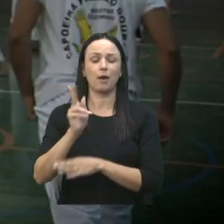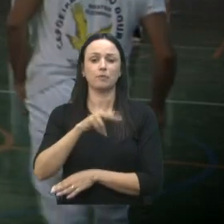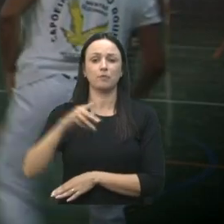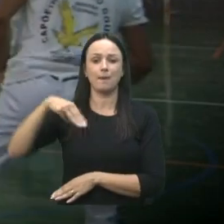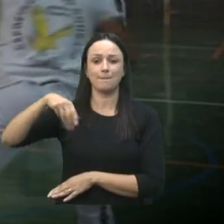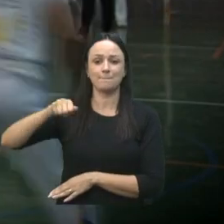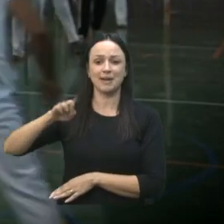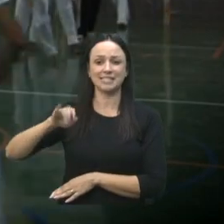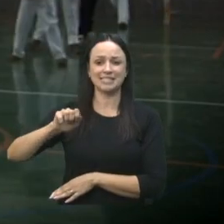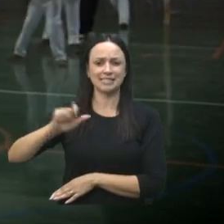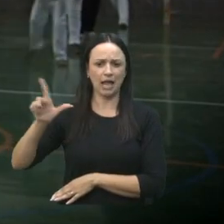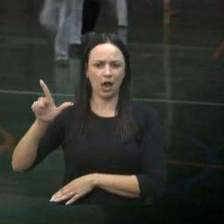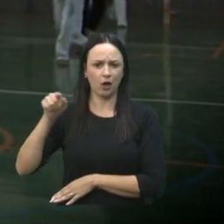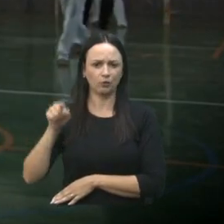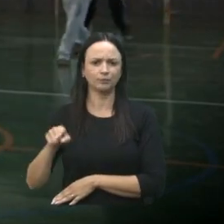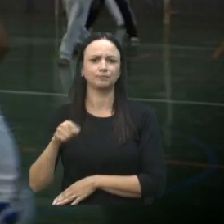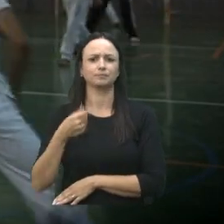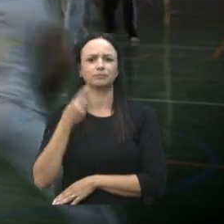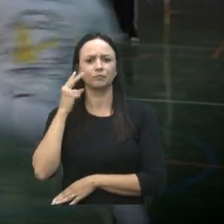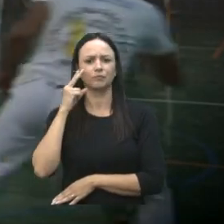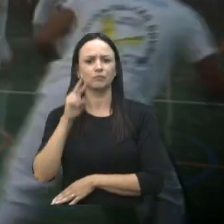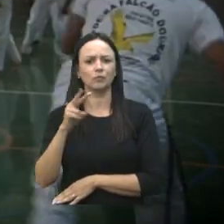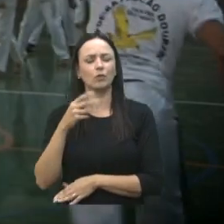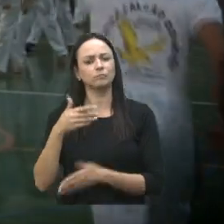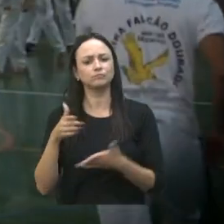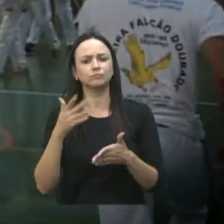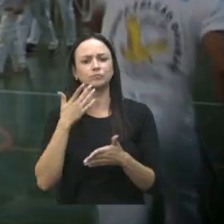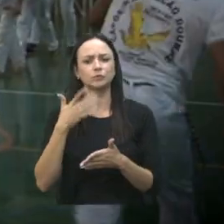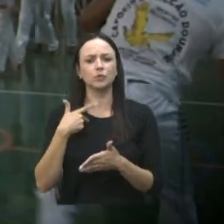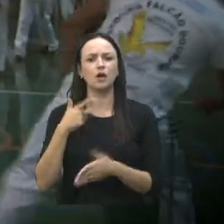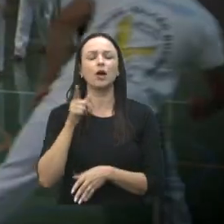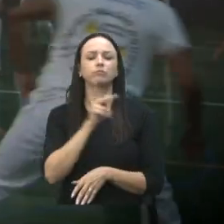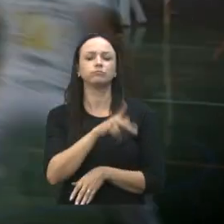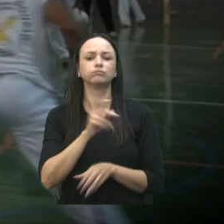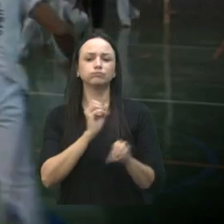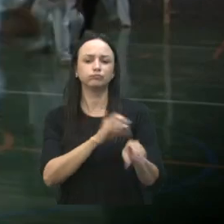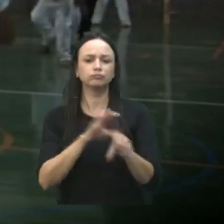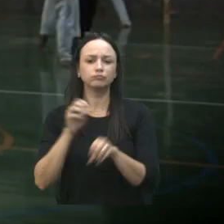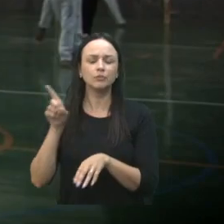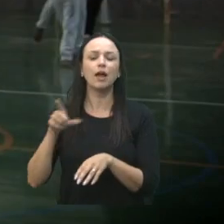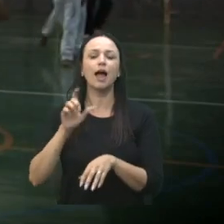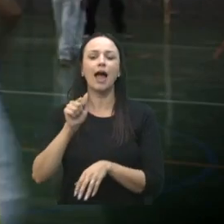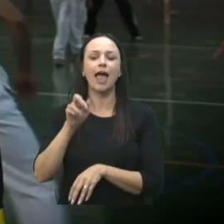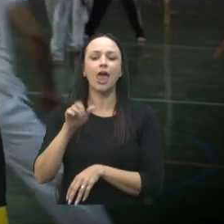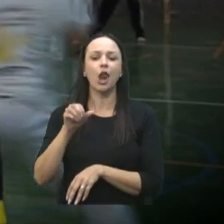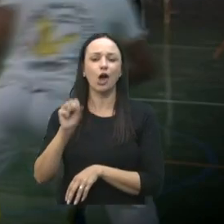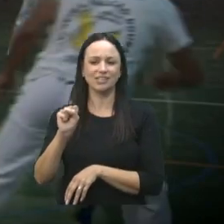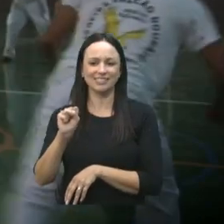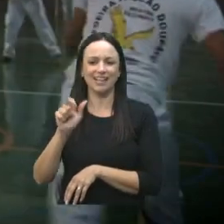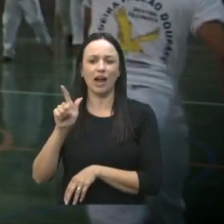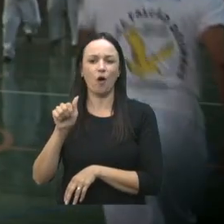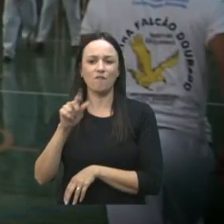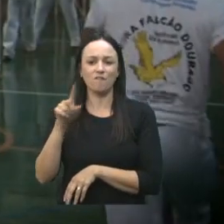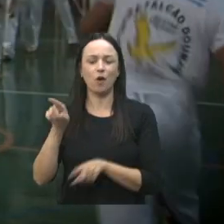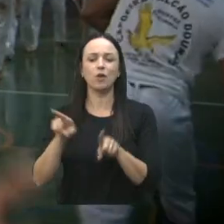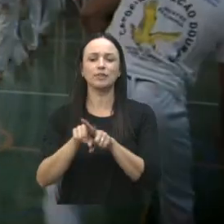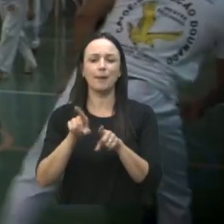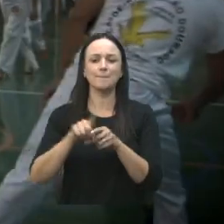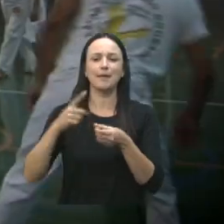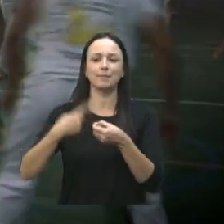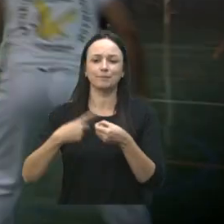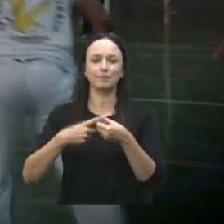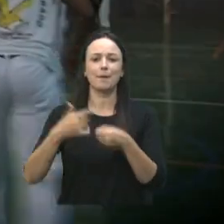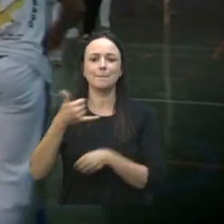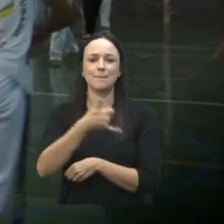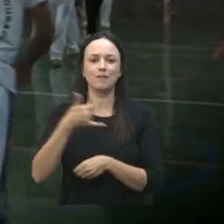que ele viu que eu estava bem na capoeira, dava aula para ele na Irosa, Galvão. E também na cidade de Bairi, com o Fusca